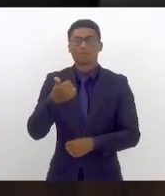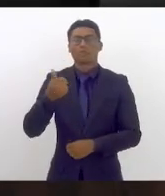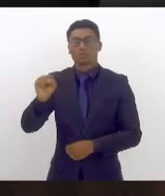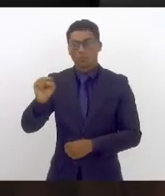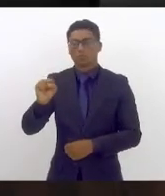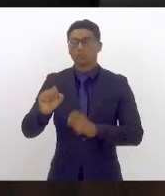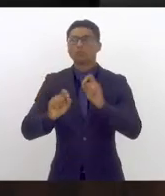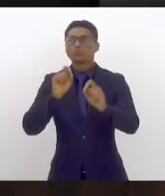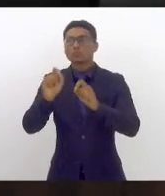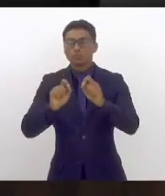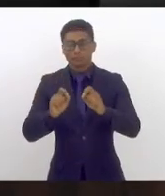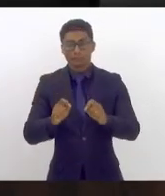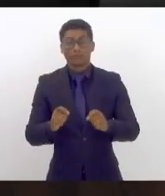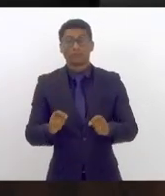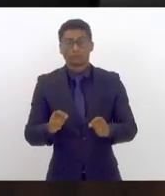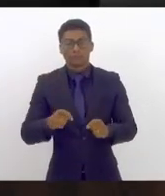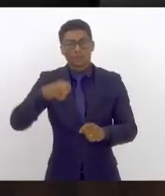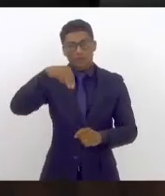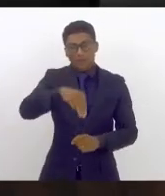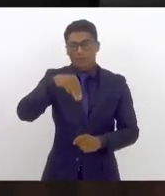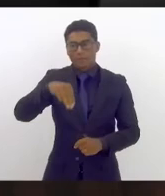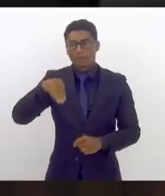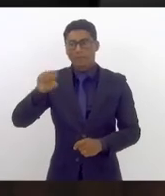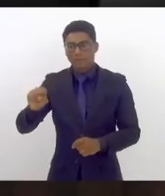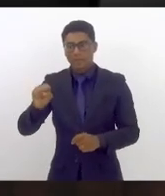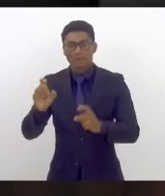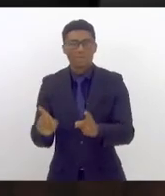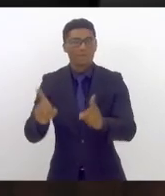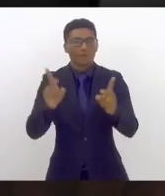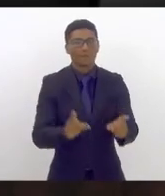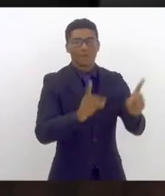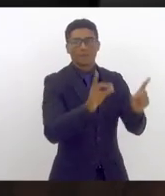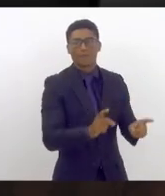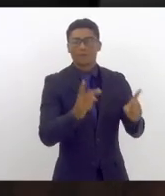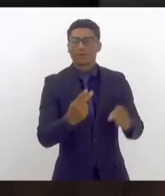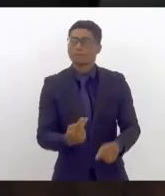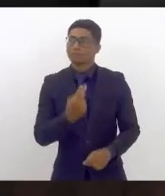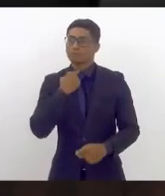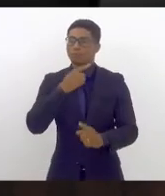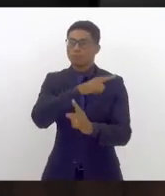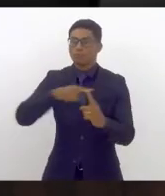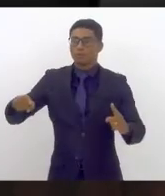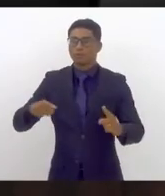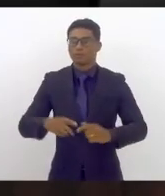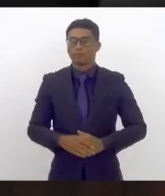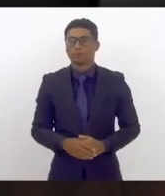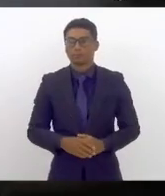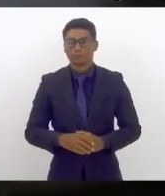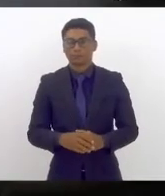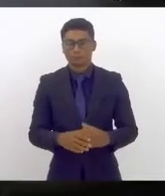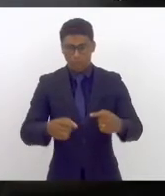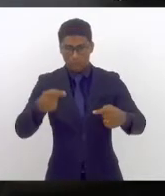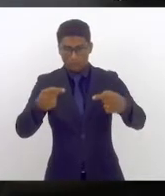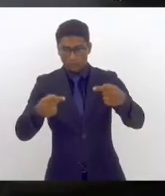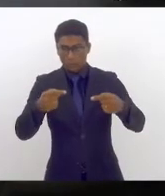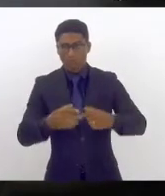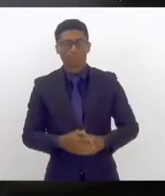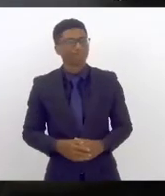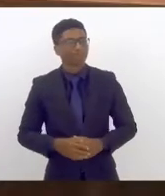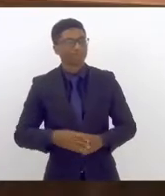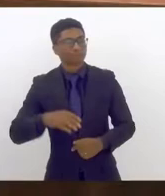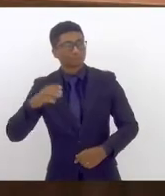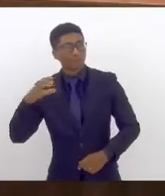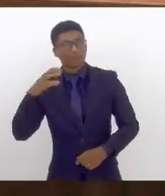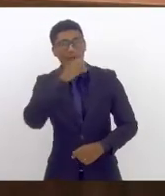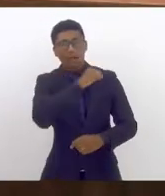comercialização e uso de produtos MS da outras providências em discussão tente muito rapidamente queria